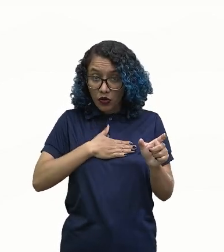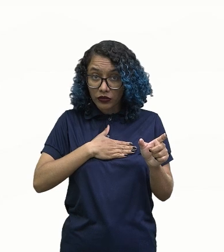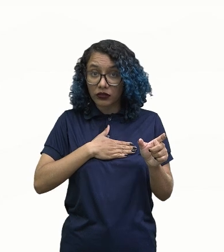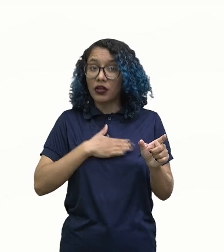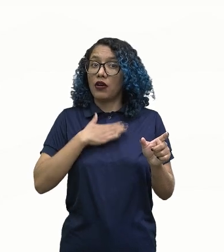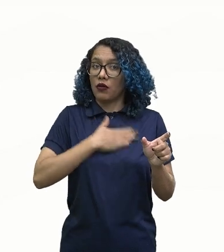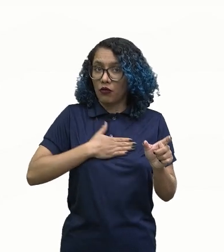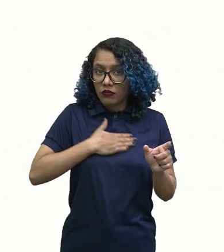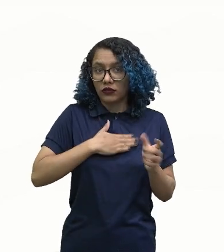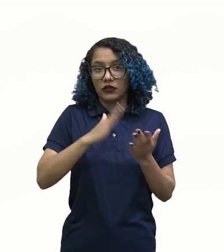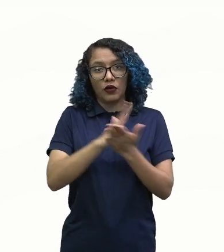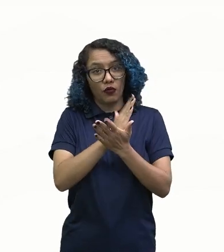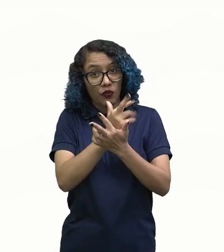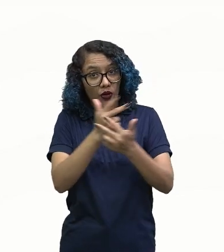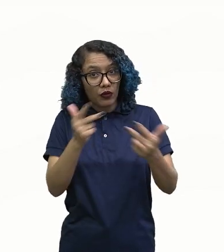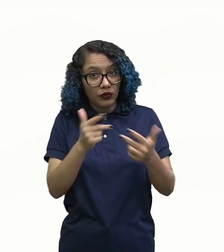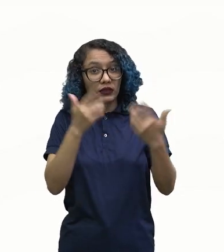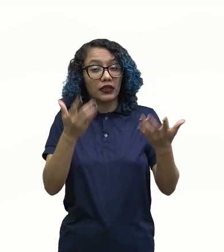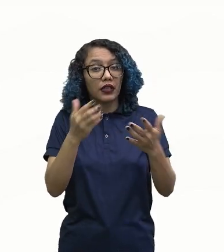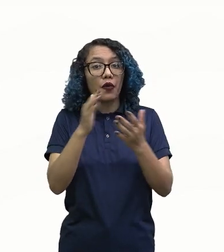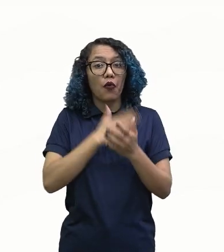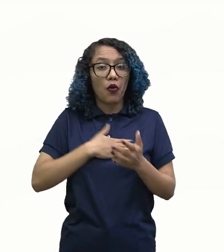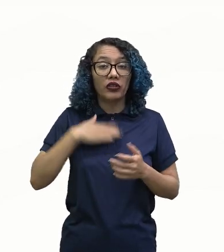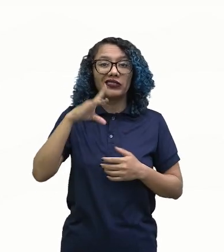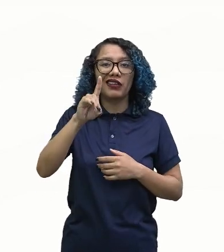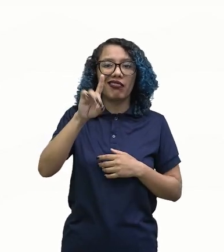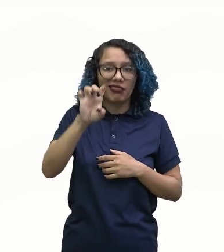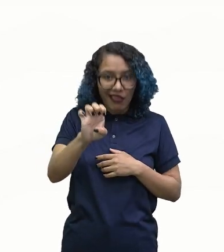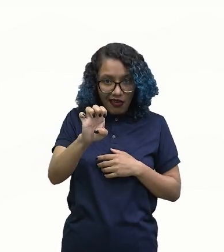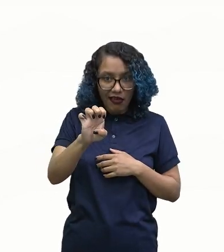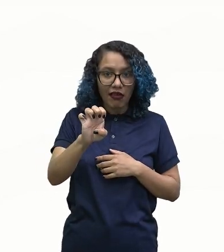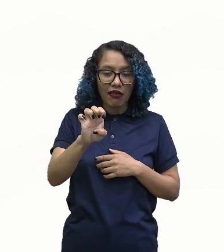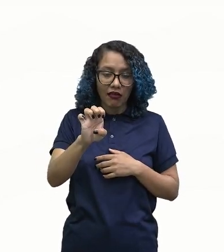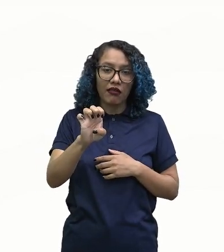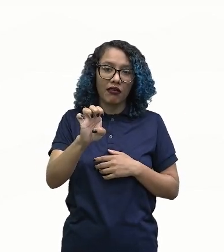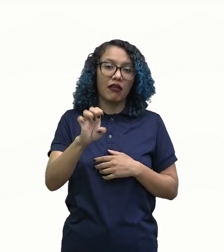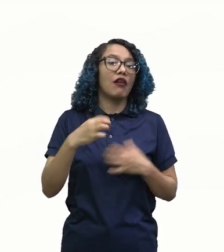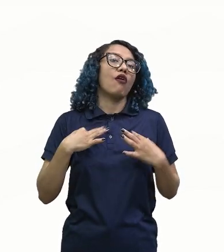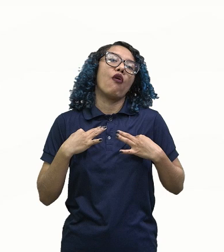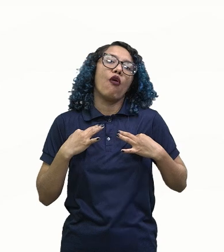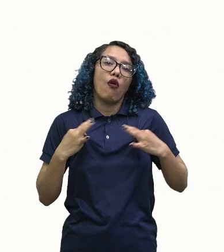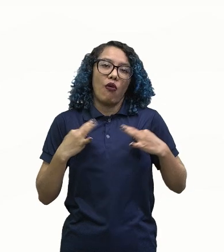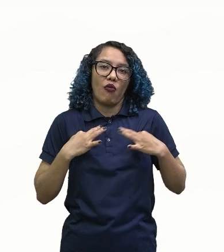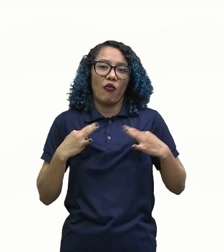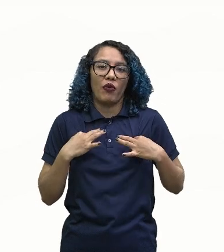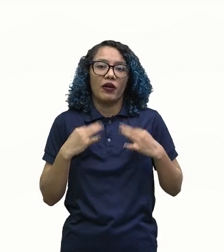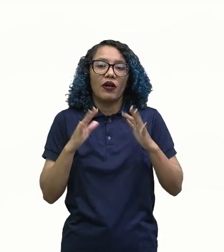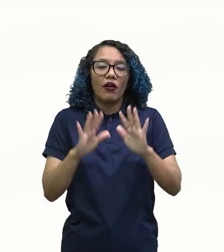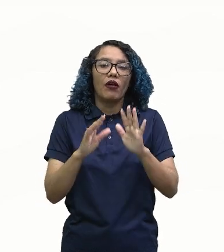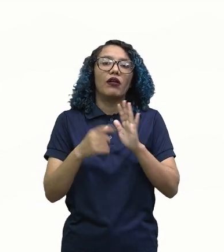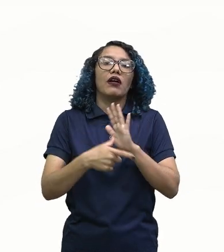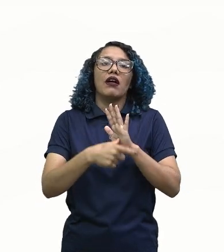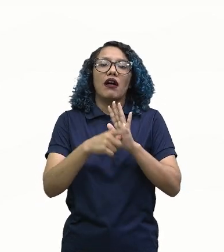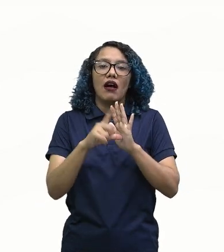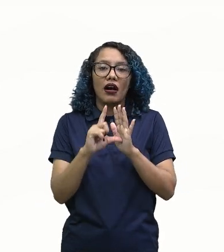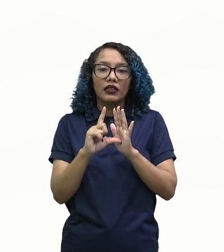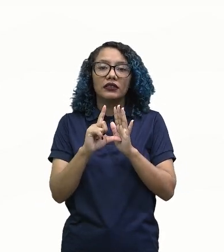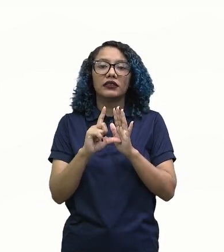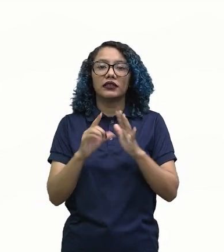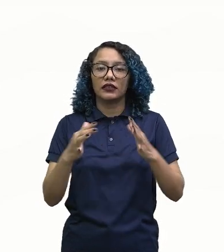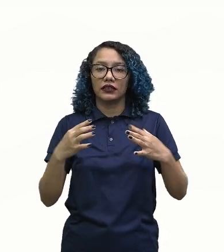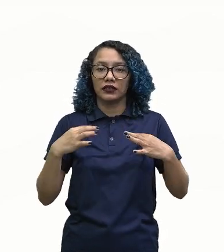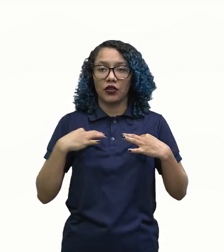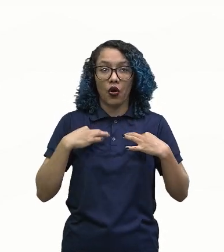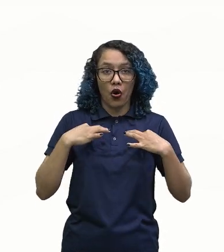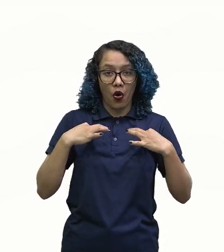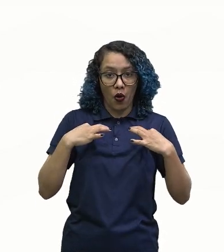No caso aqui, eu gosto de roupas. Então, antes de chegar a roupas, eu tenho um elemento